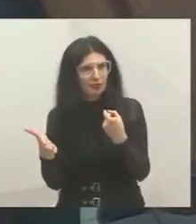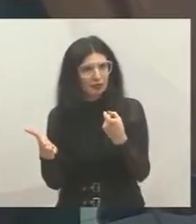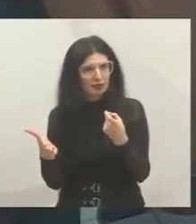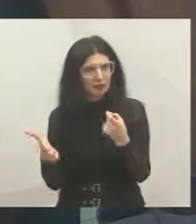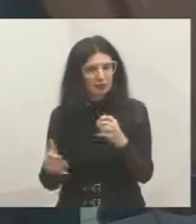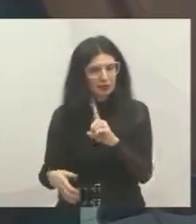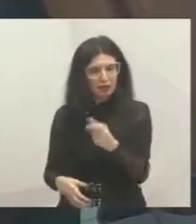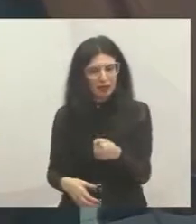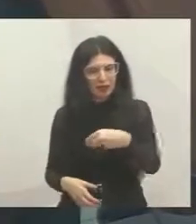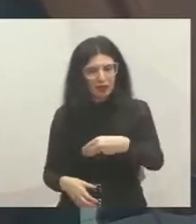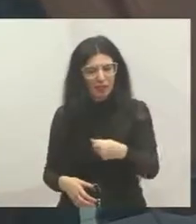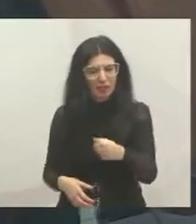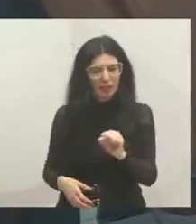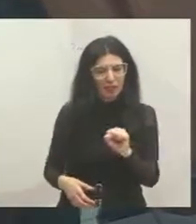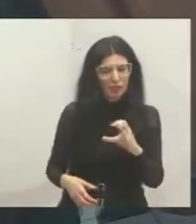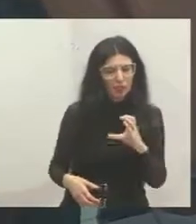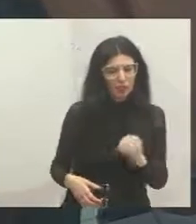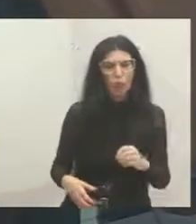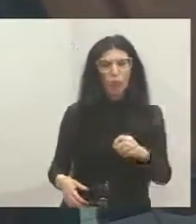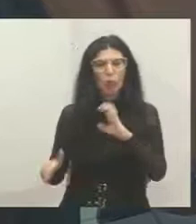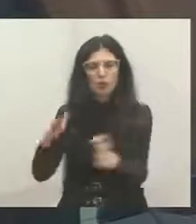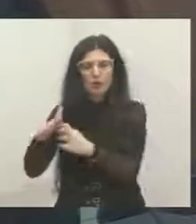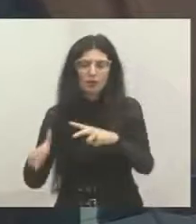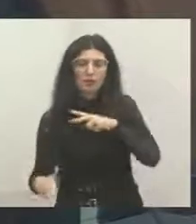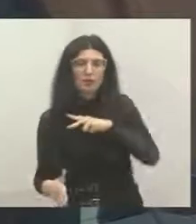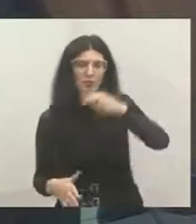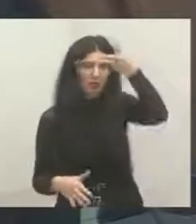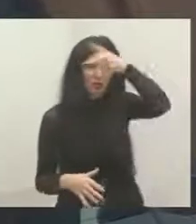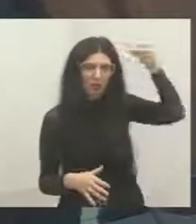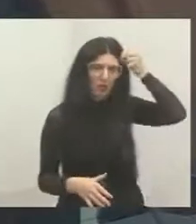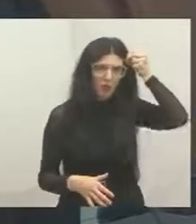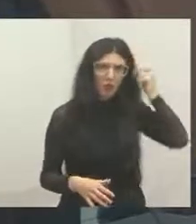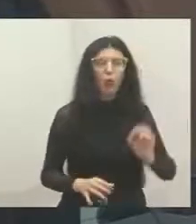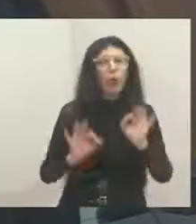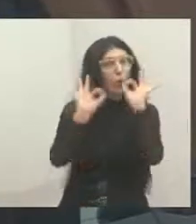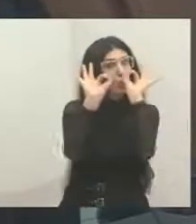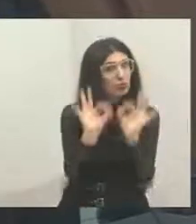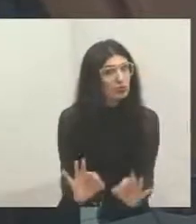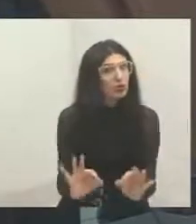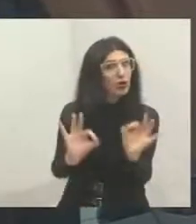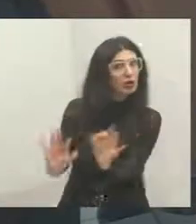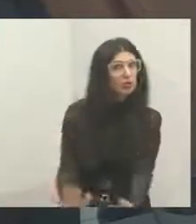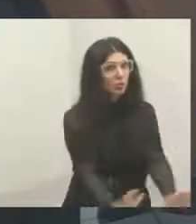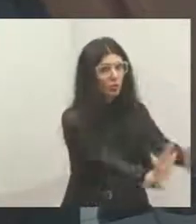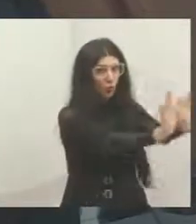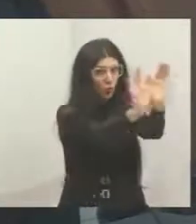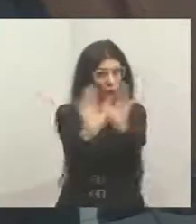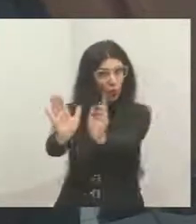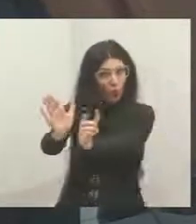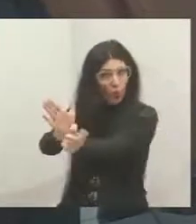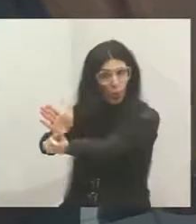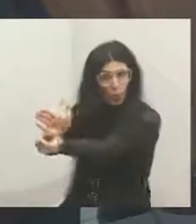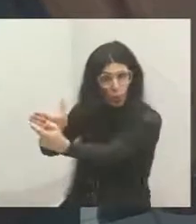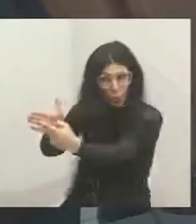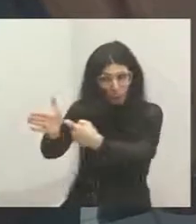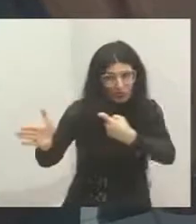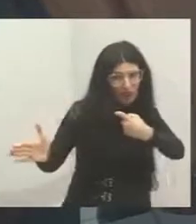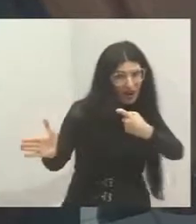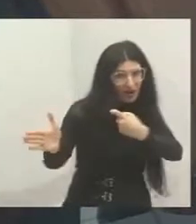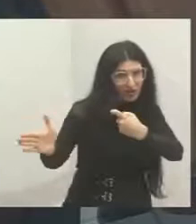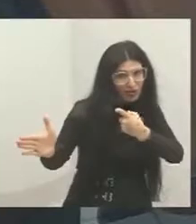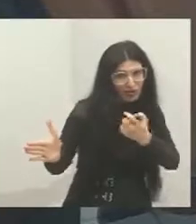Masco. Ela não tem que entrar aqui, ela tem que entrar na pasta, no contrato de aditamento vinculado na pasta da Secretaria de